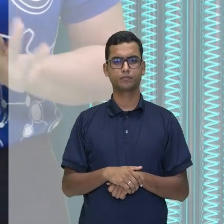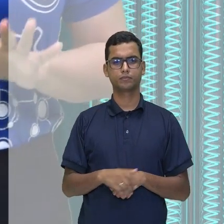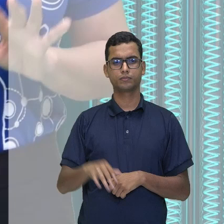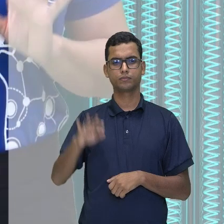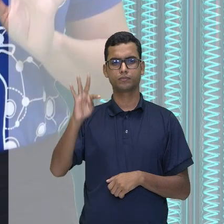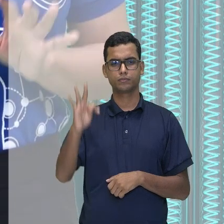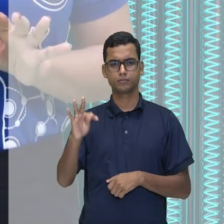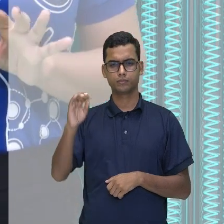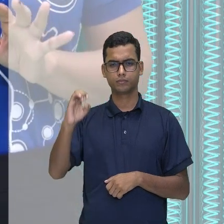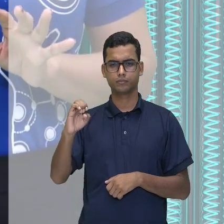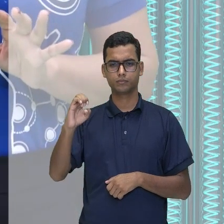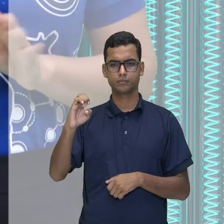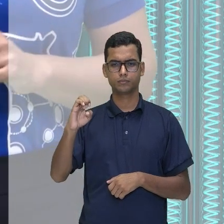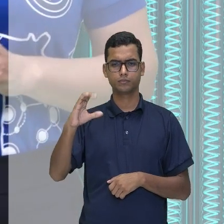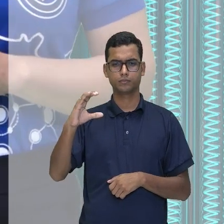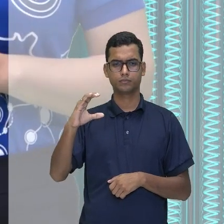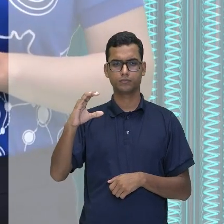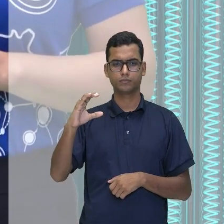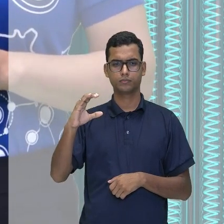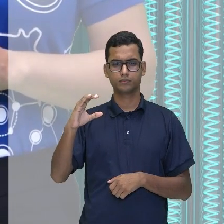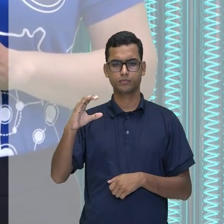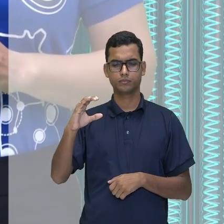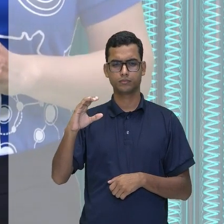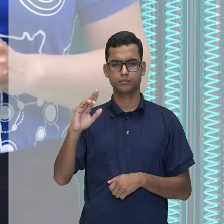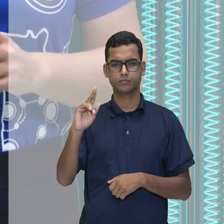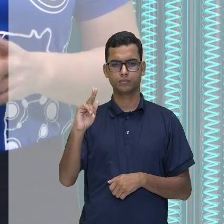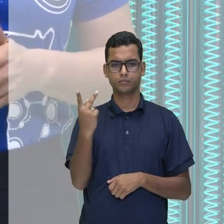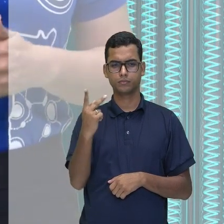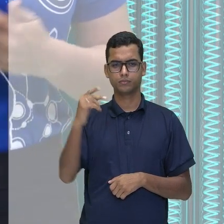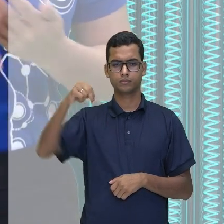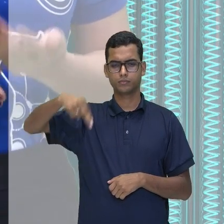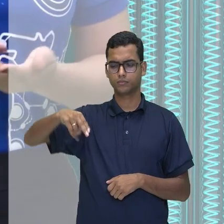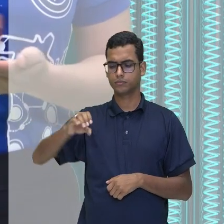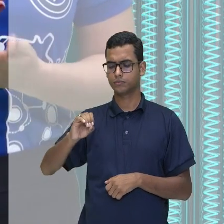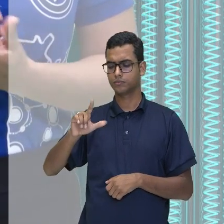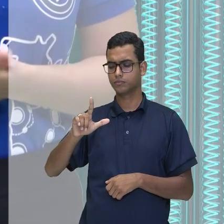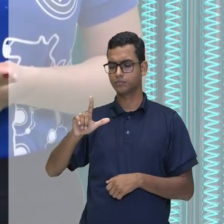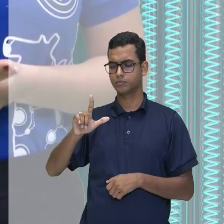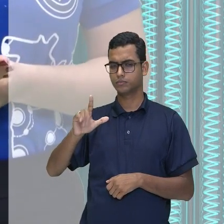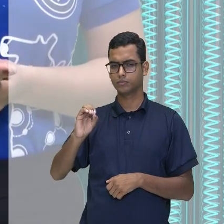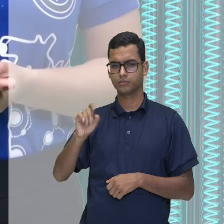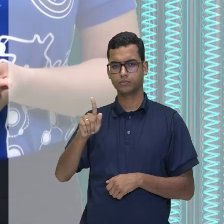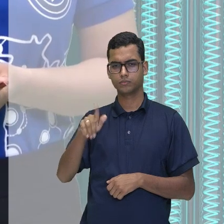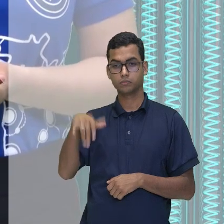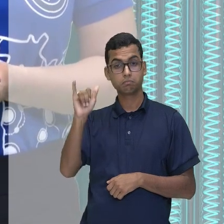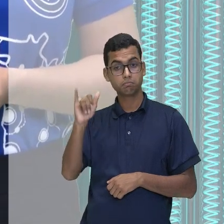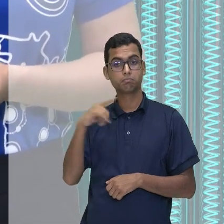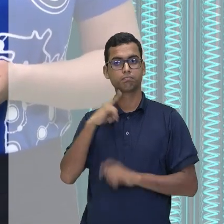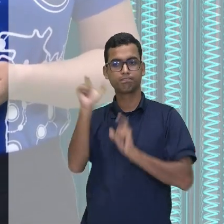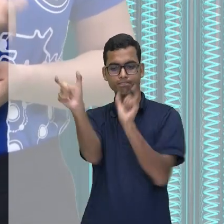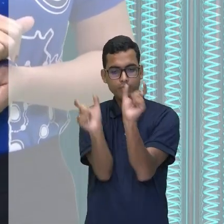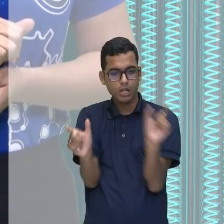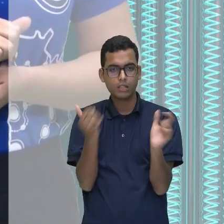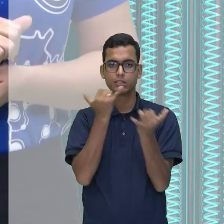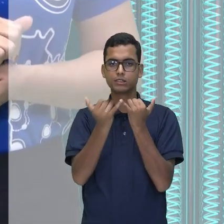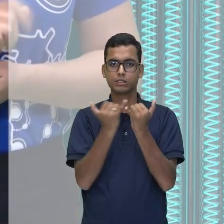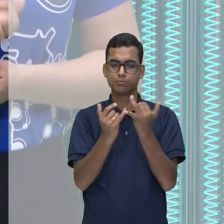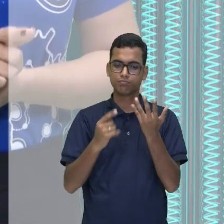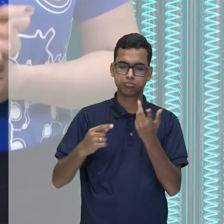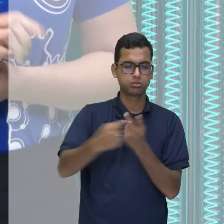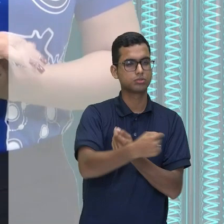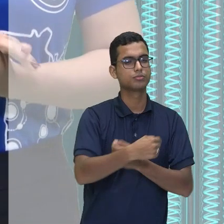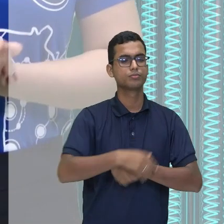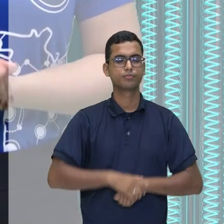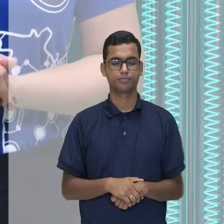Technology. Viram que nesses parágrafos, nesses primeiros parágrafos, eu tenho bastante palavras cognatas. Vamos para